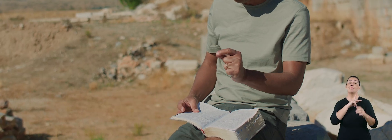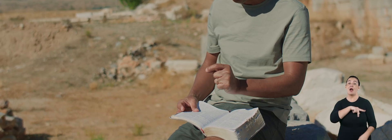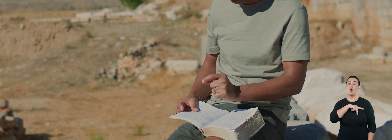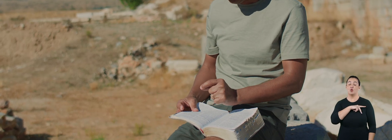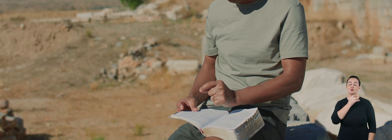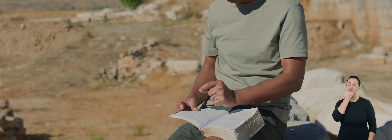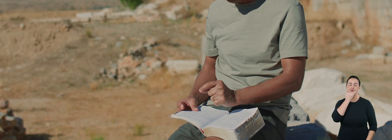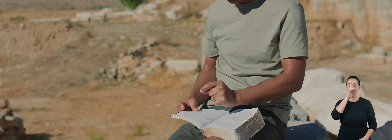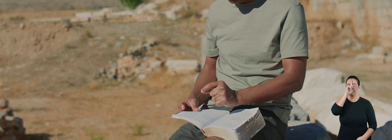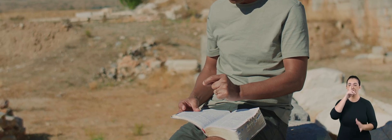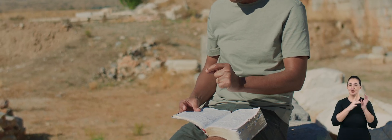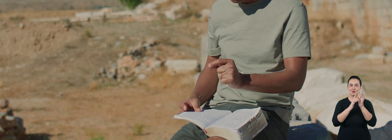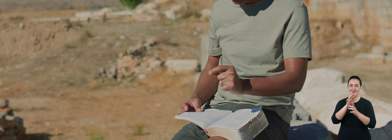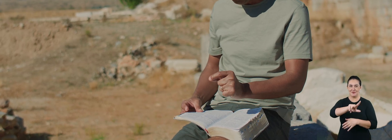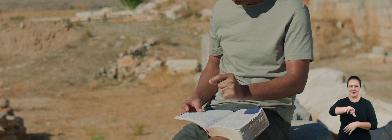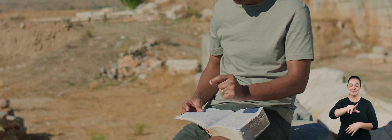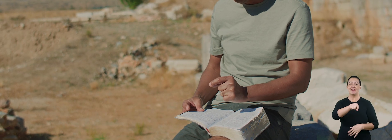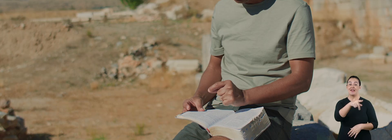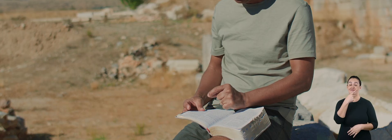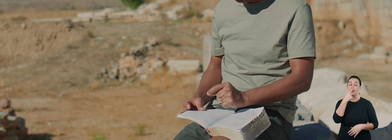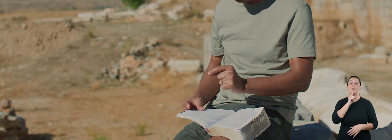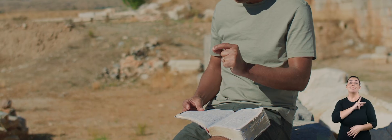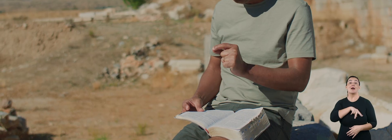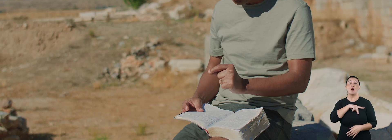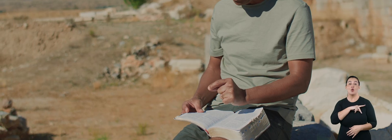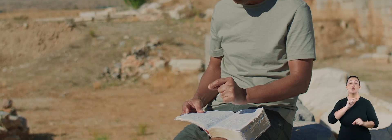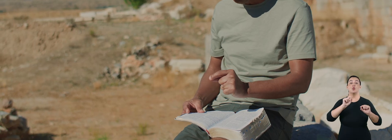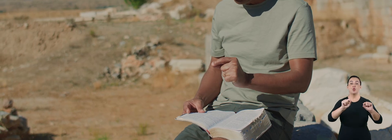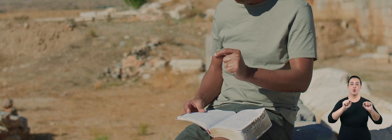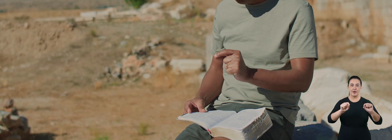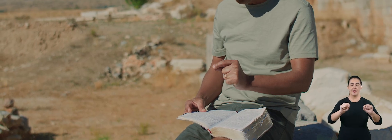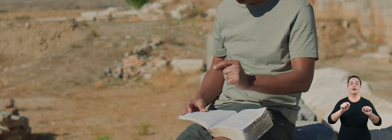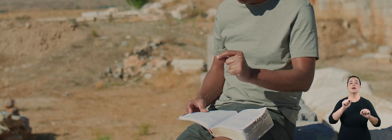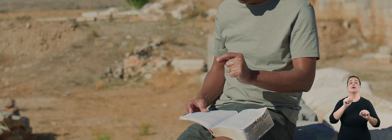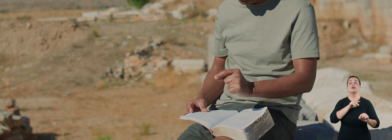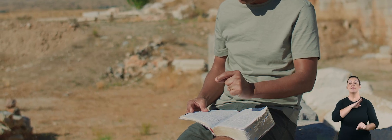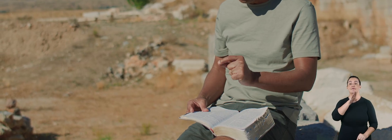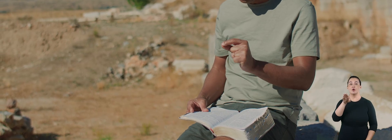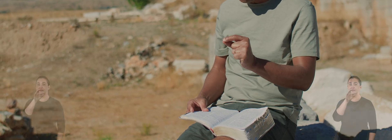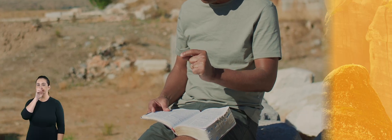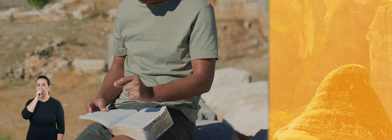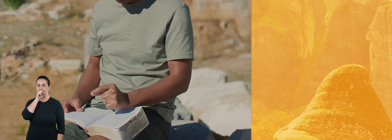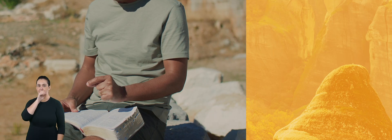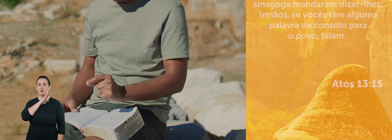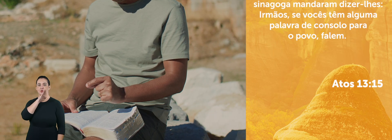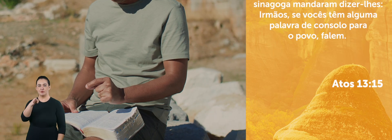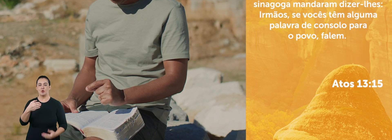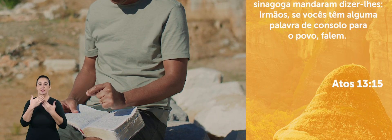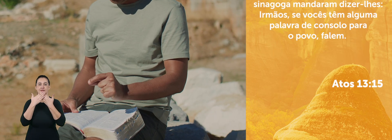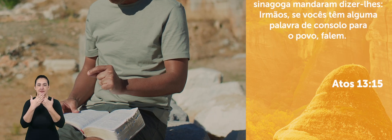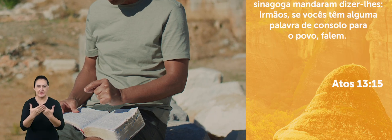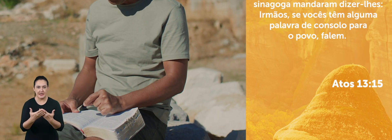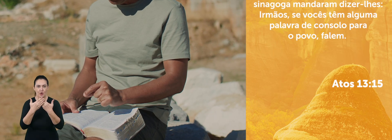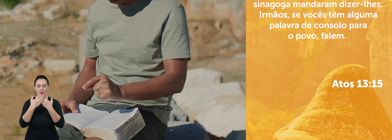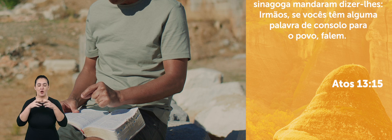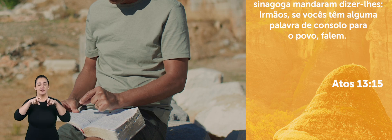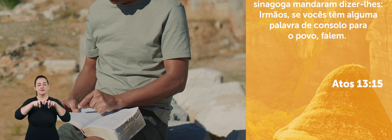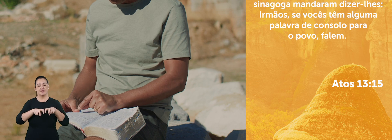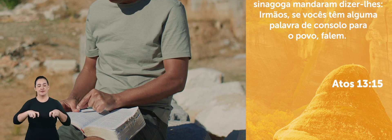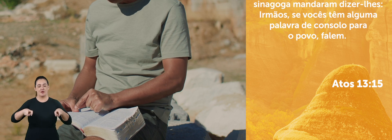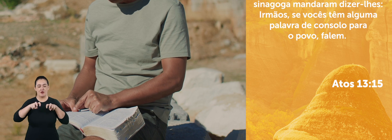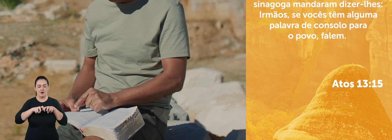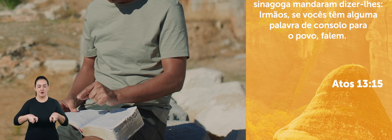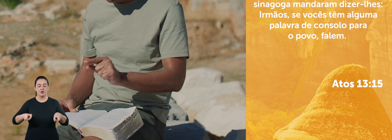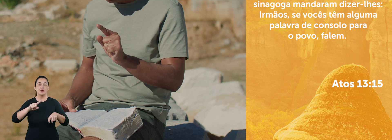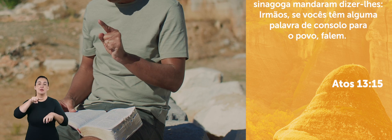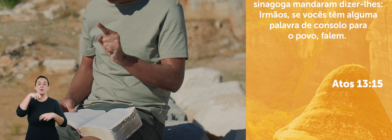Paulo foi para a sinagoga e diz que no sábado, depois de entrarem, sentaram-se. E depois da leitura da